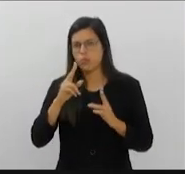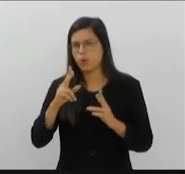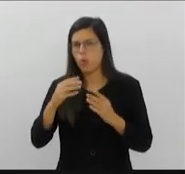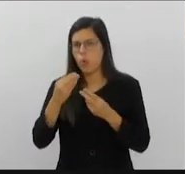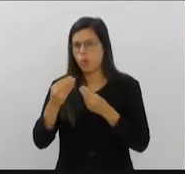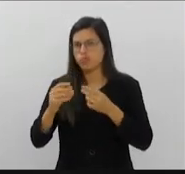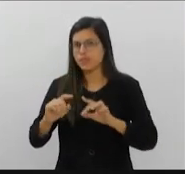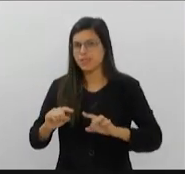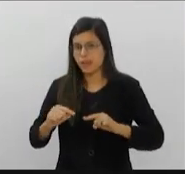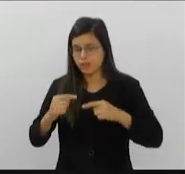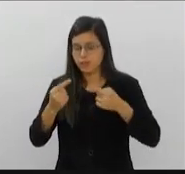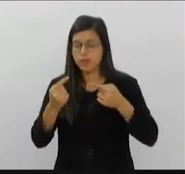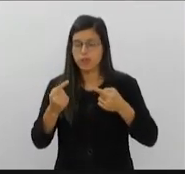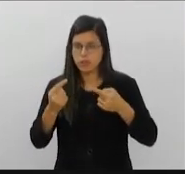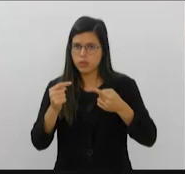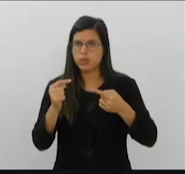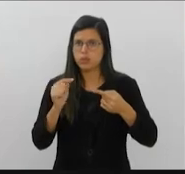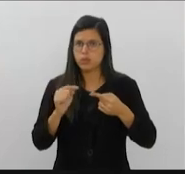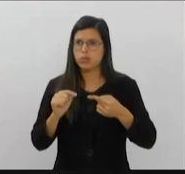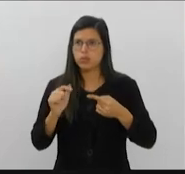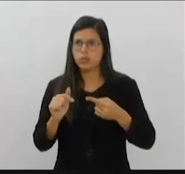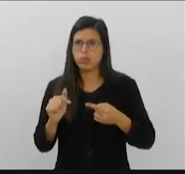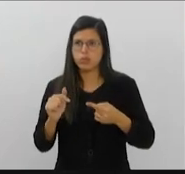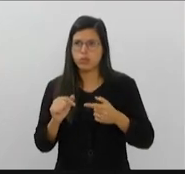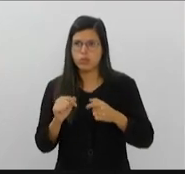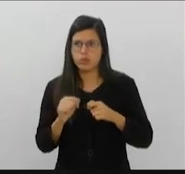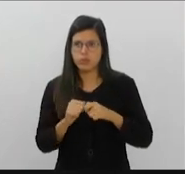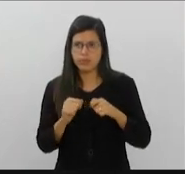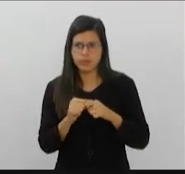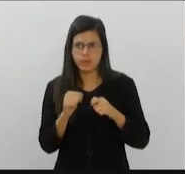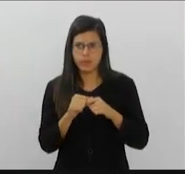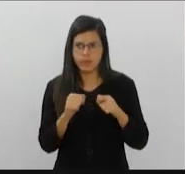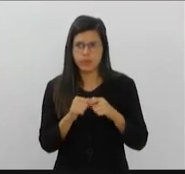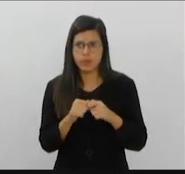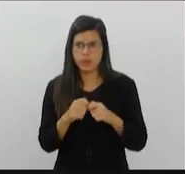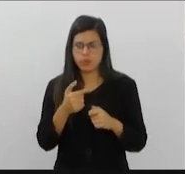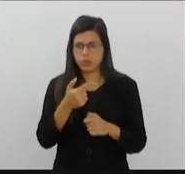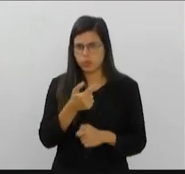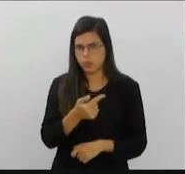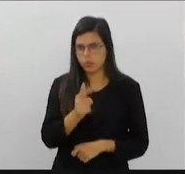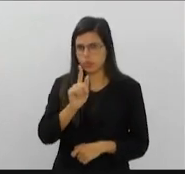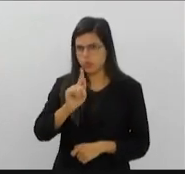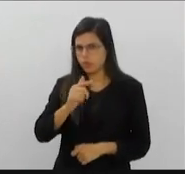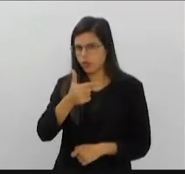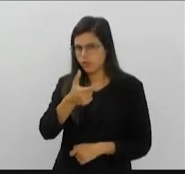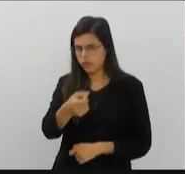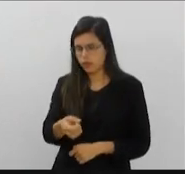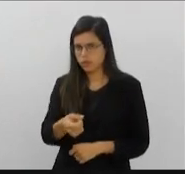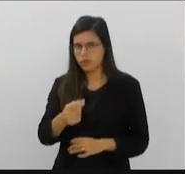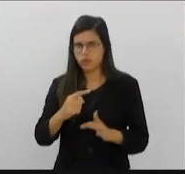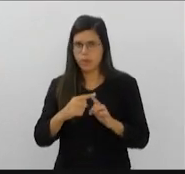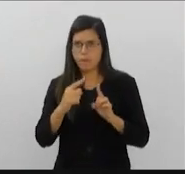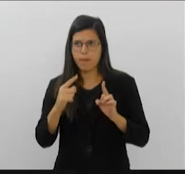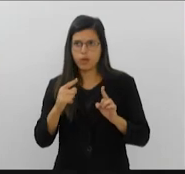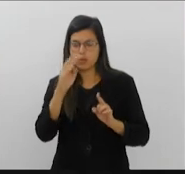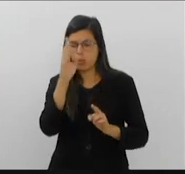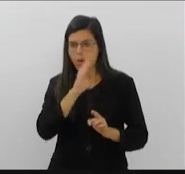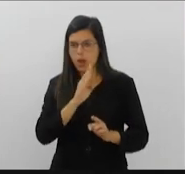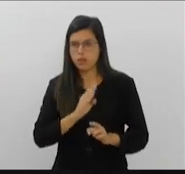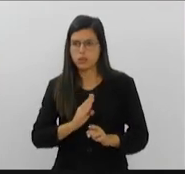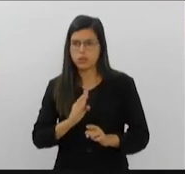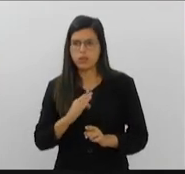desafio da evasão escolar, e aí não fazendo um recorte ampliado de G20, mas fazendo um recorte de Brasil, tem um